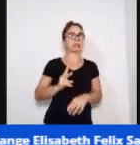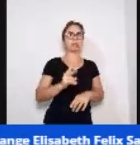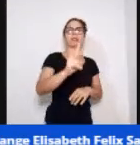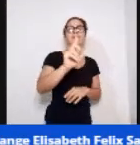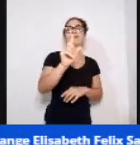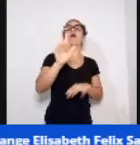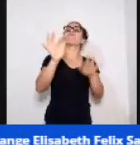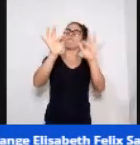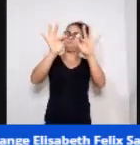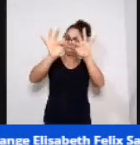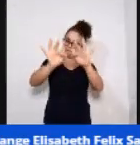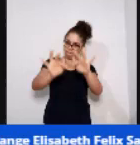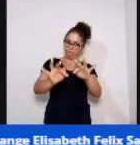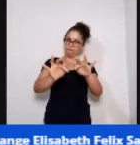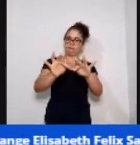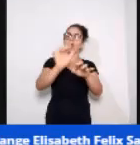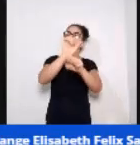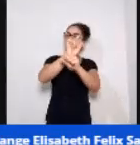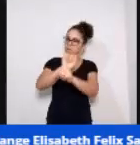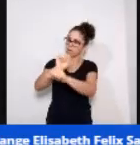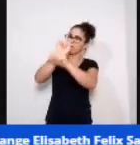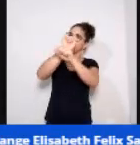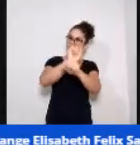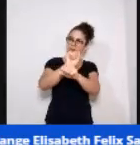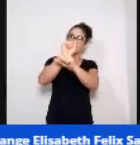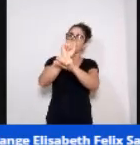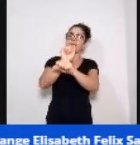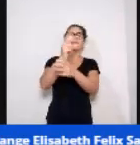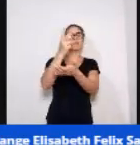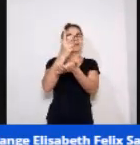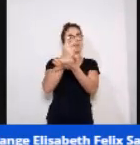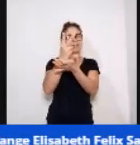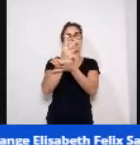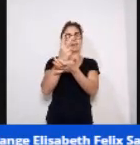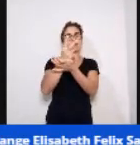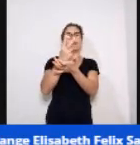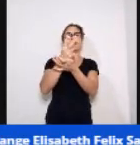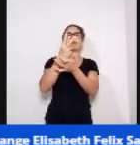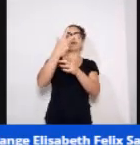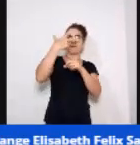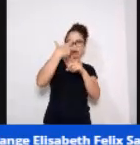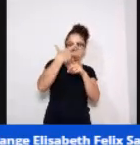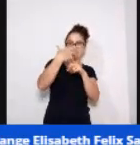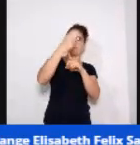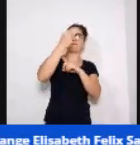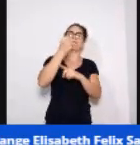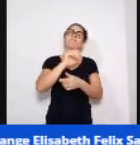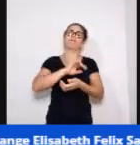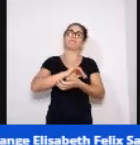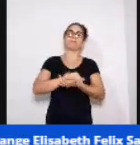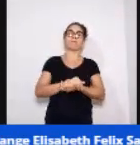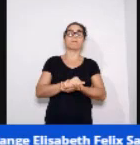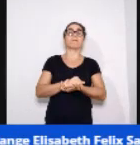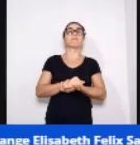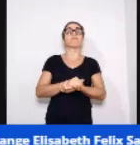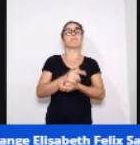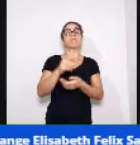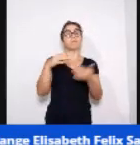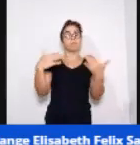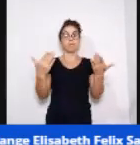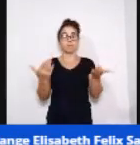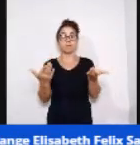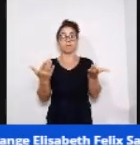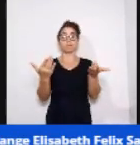momento coisas boas podem acontecer. Que mensagem maravilhosa, né? Que possamos ter, então,